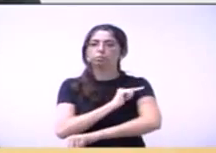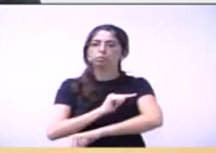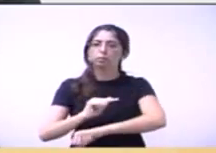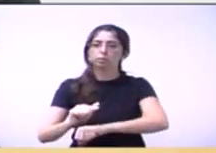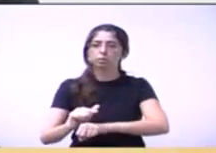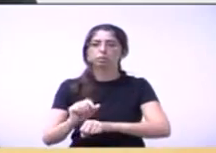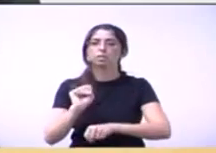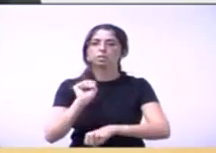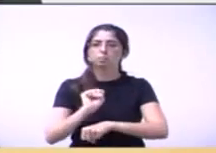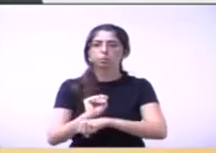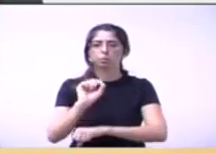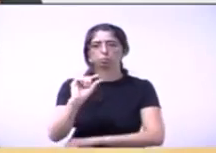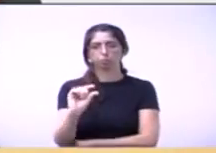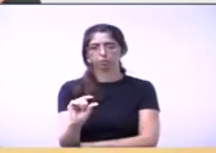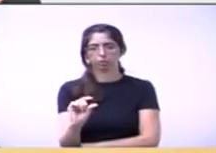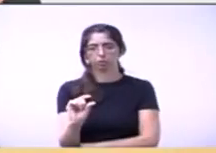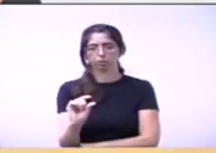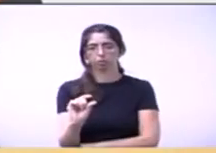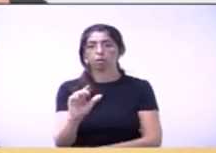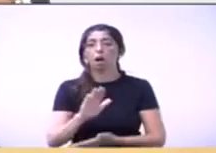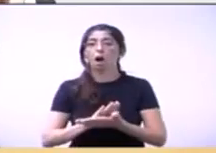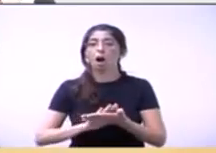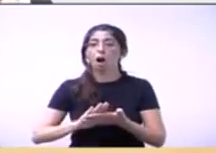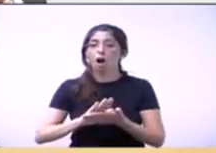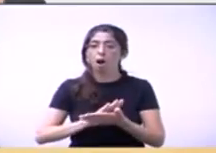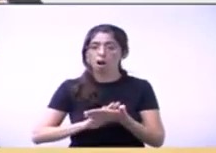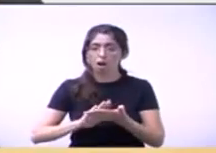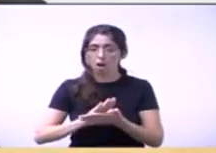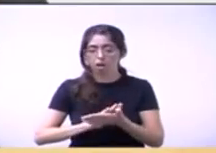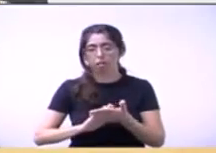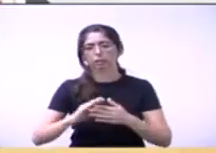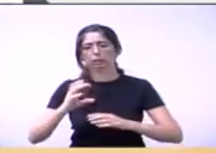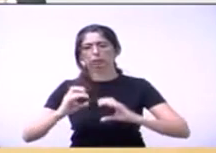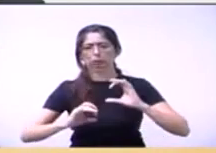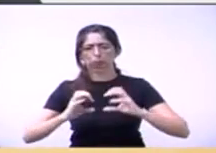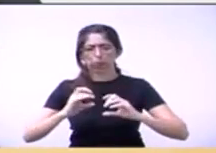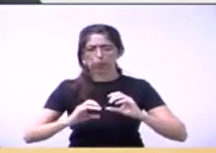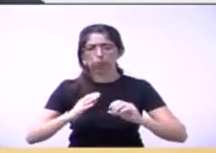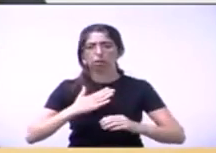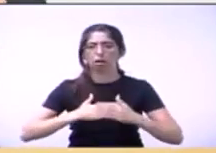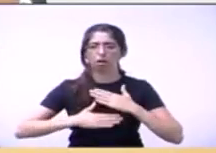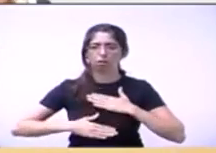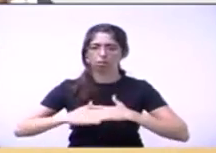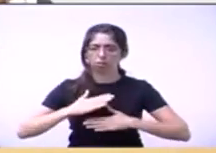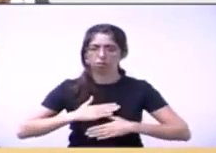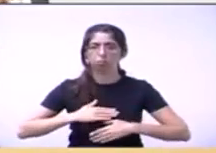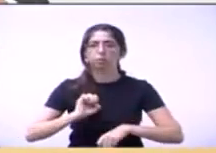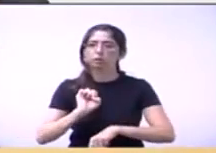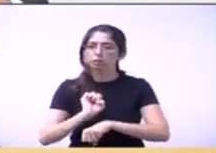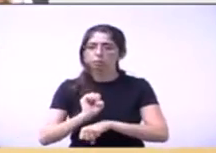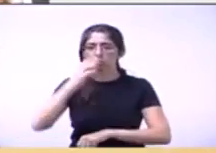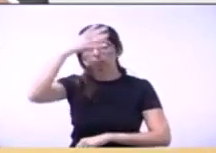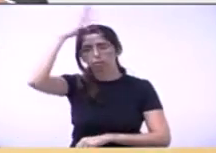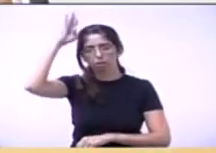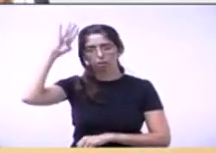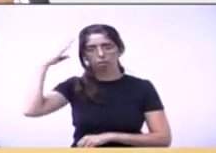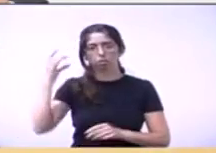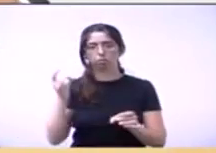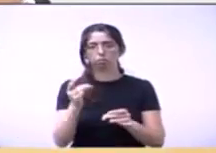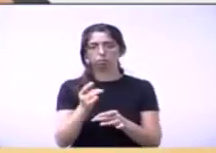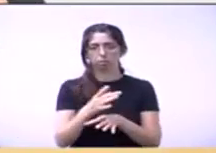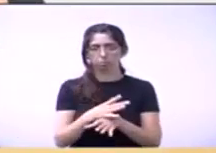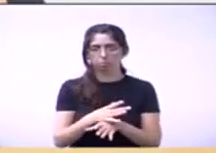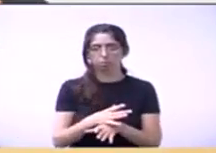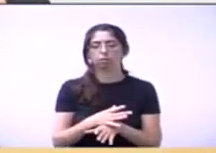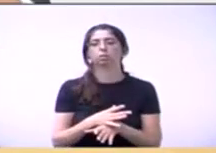por favor... Assim que os vereadores terminar, os senhores fiquem à vontade para se manifestar. Eu peço mais uma vez, por favor, não interrompa